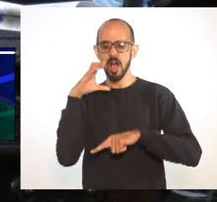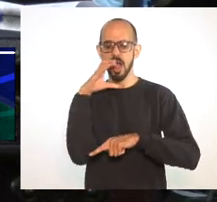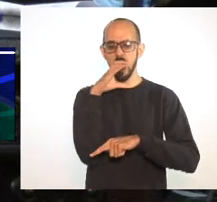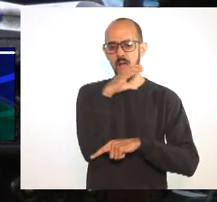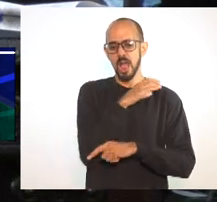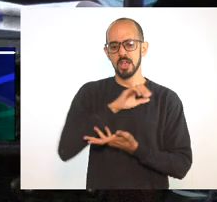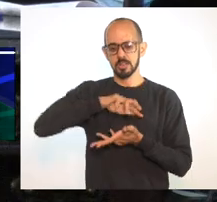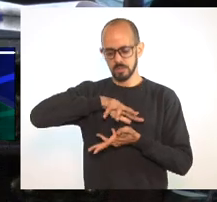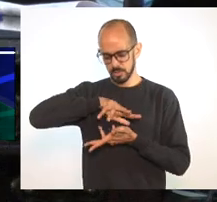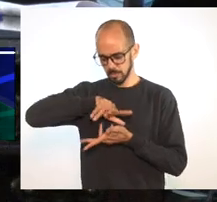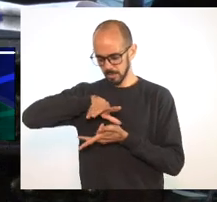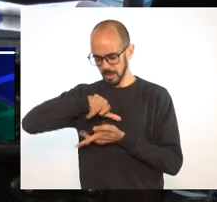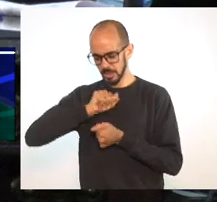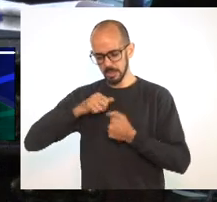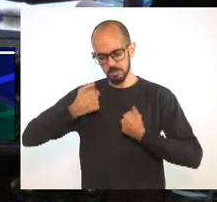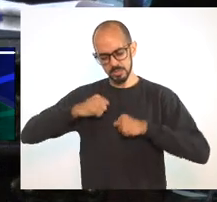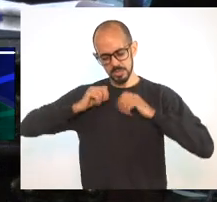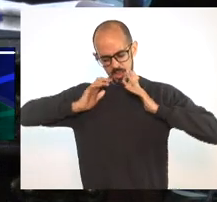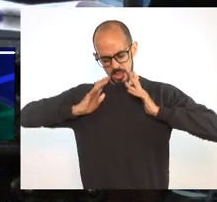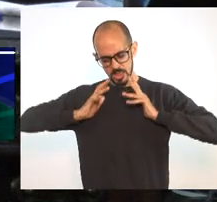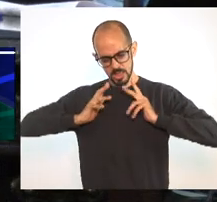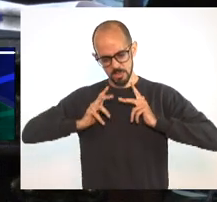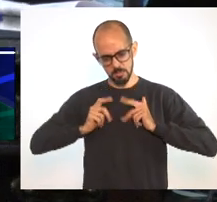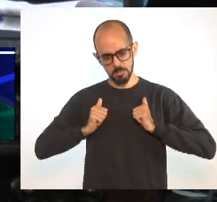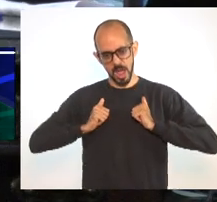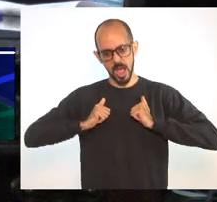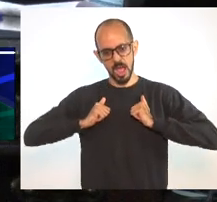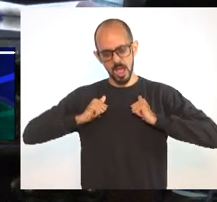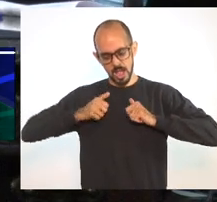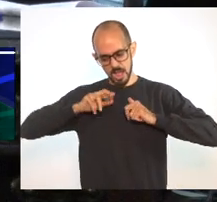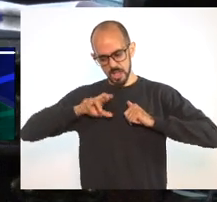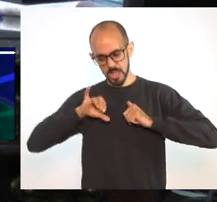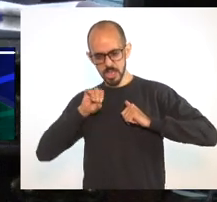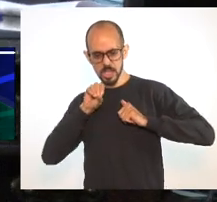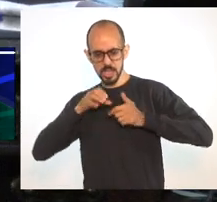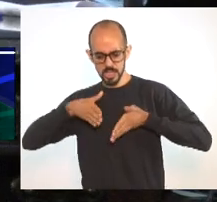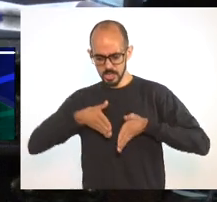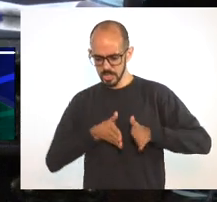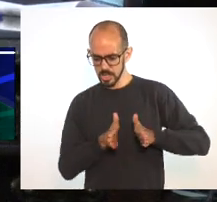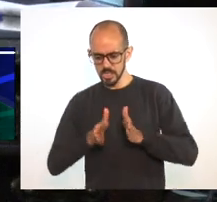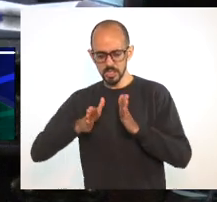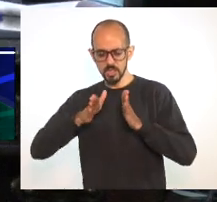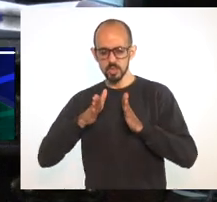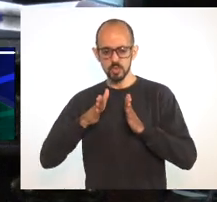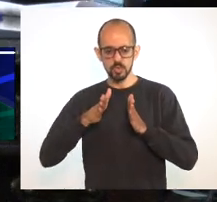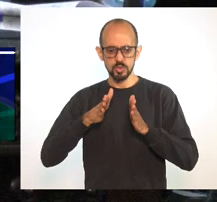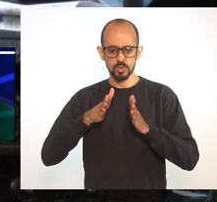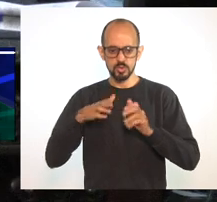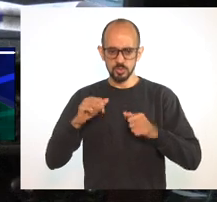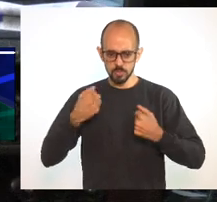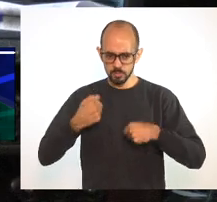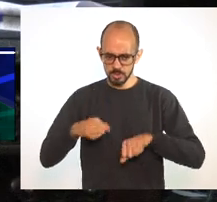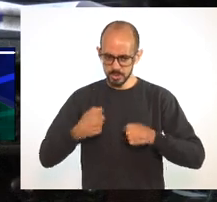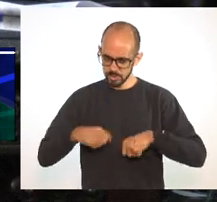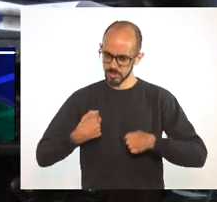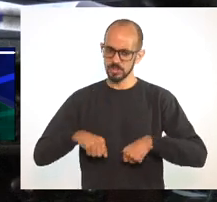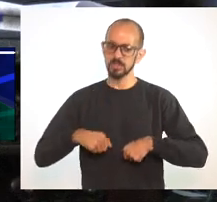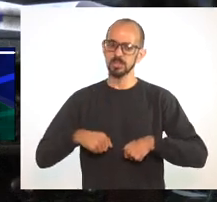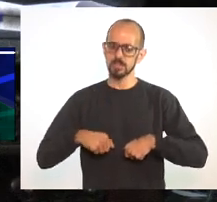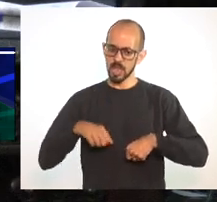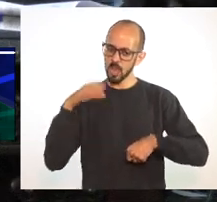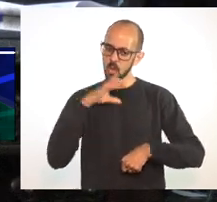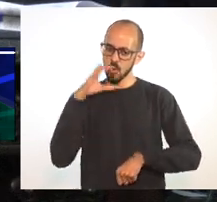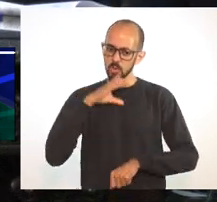despoluir e impedir a poluição de rios e córregos. É urgente investir